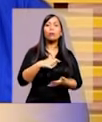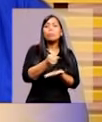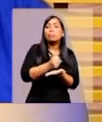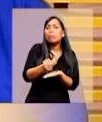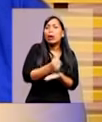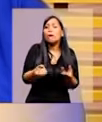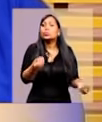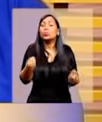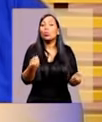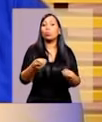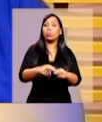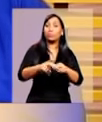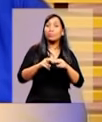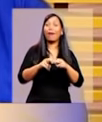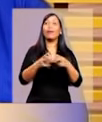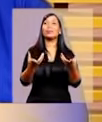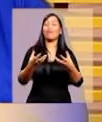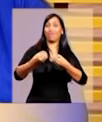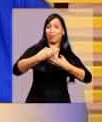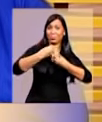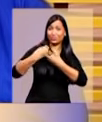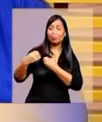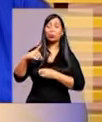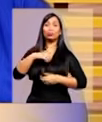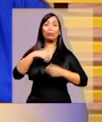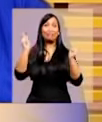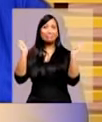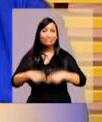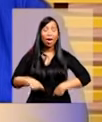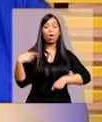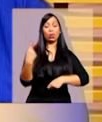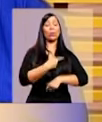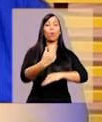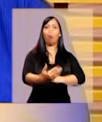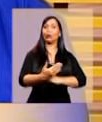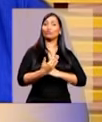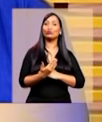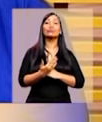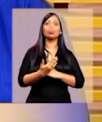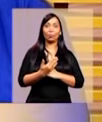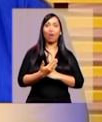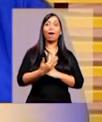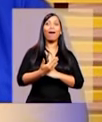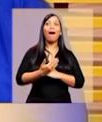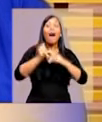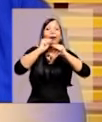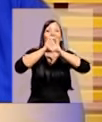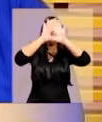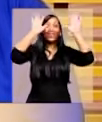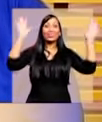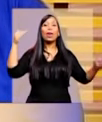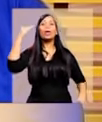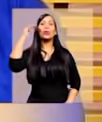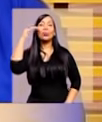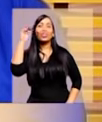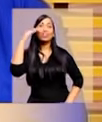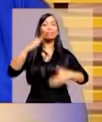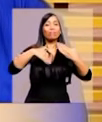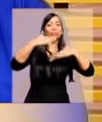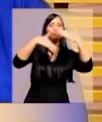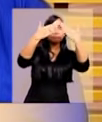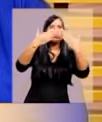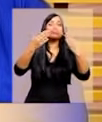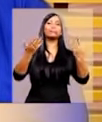apoio, respaldo no fato de que os ensinamentos eles podem sim nos ajudar a descortinar